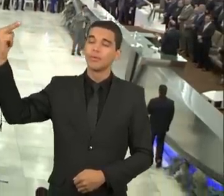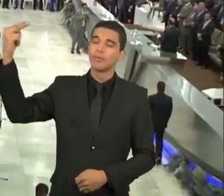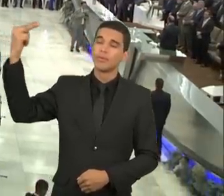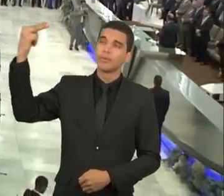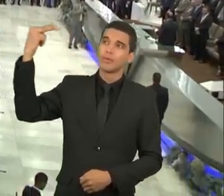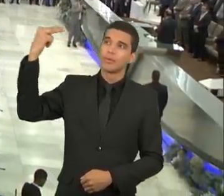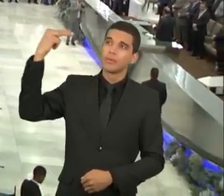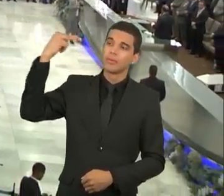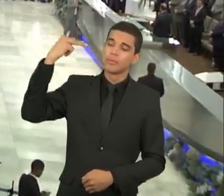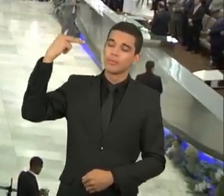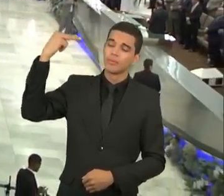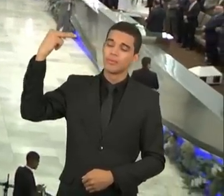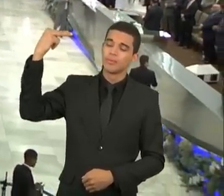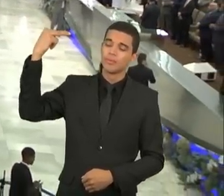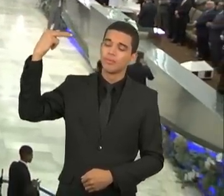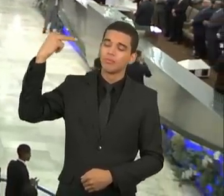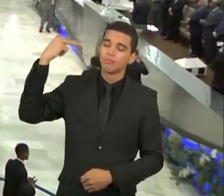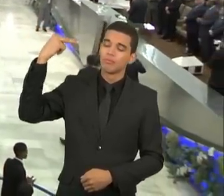permanecem em mim.